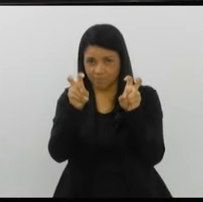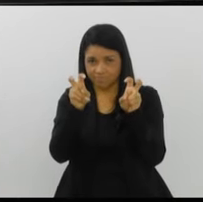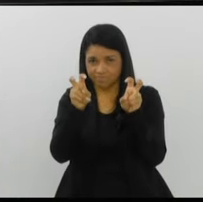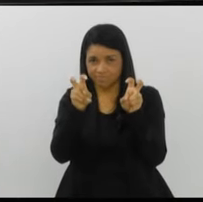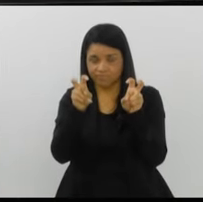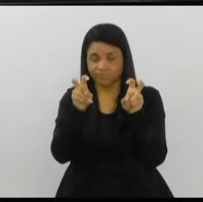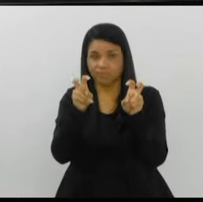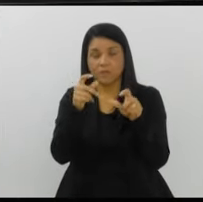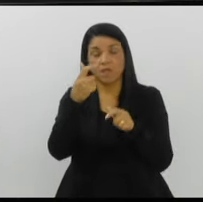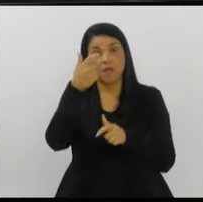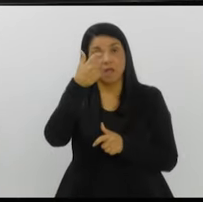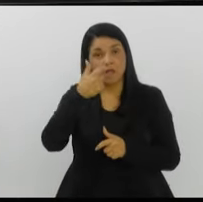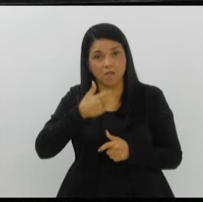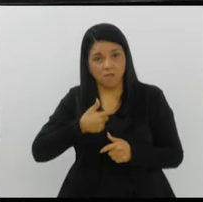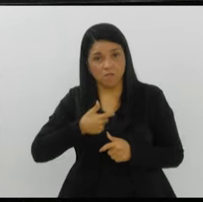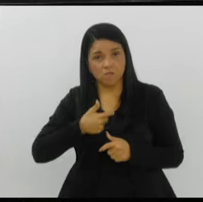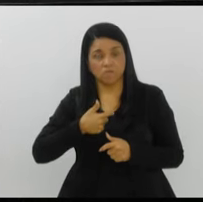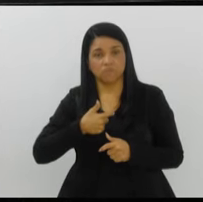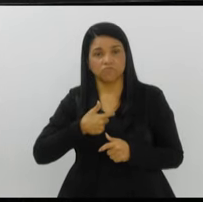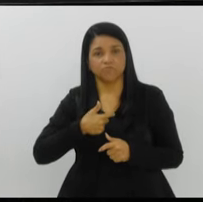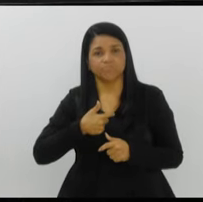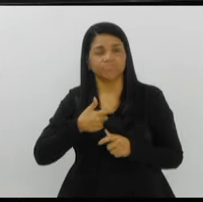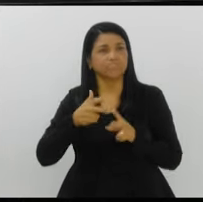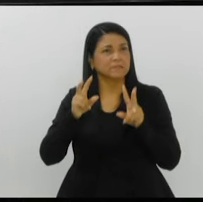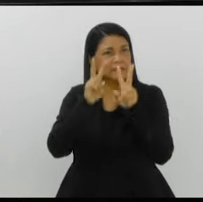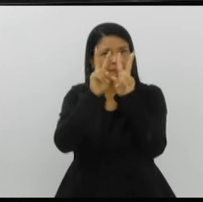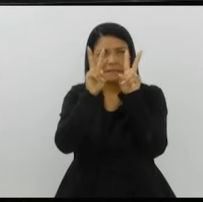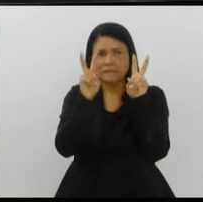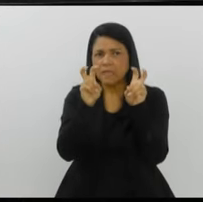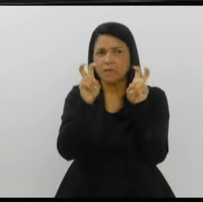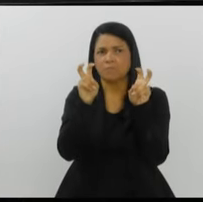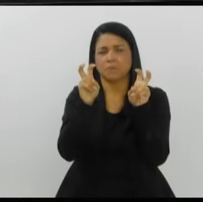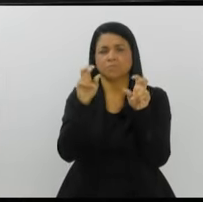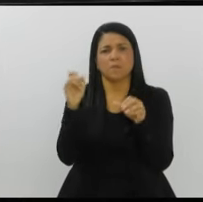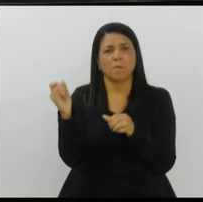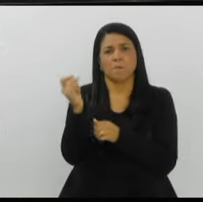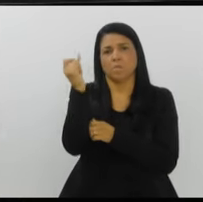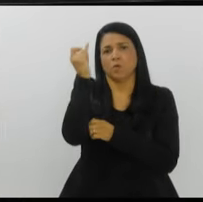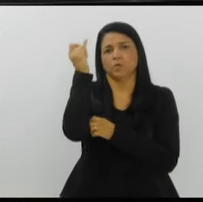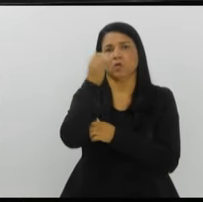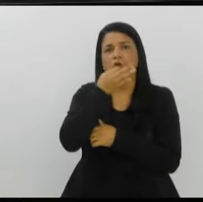eu considero um dos temas mais relevantes